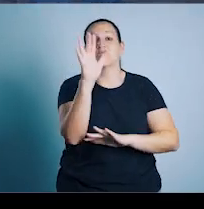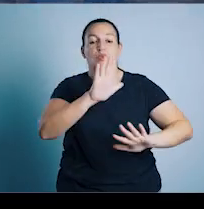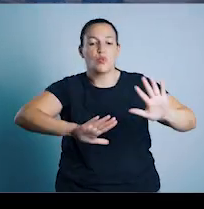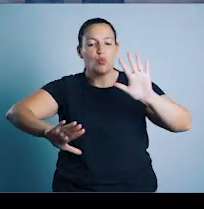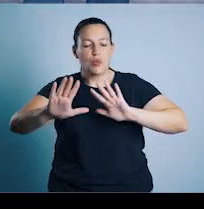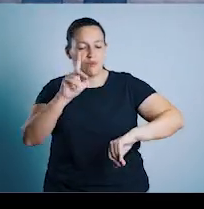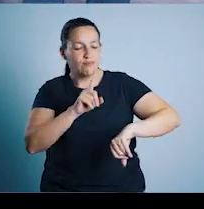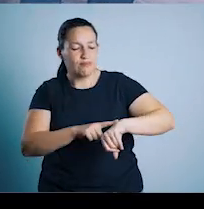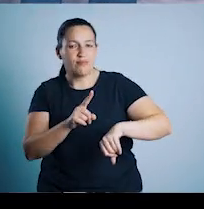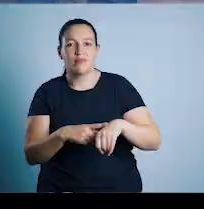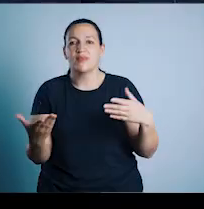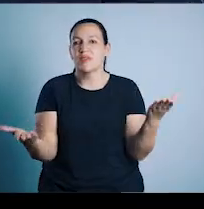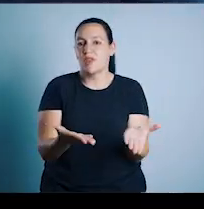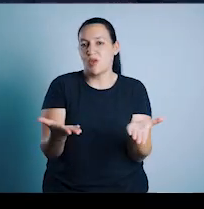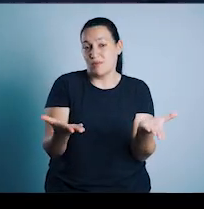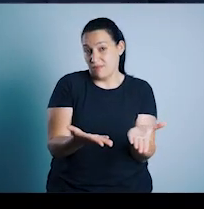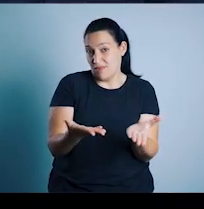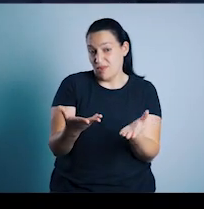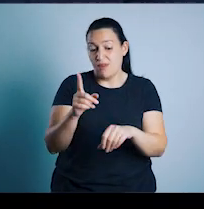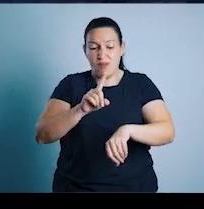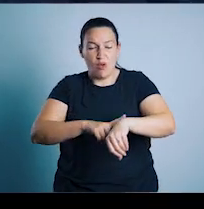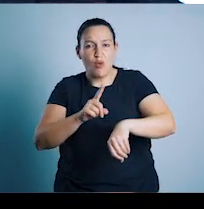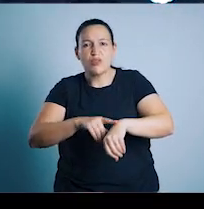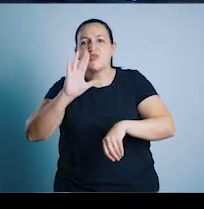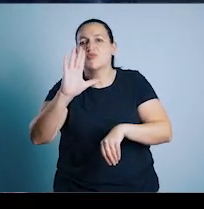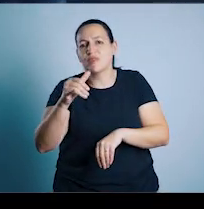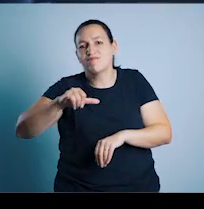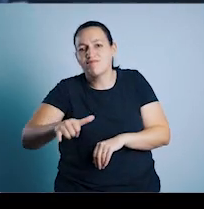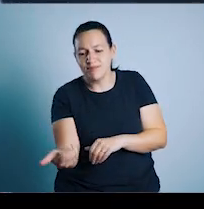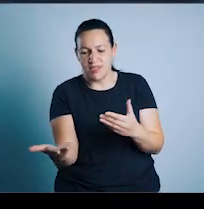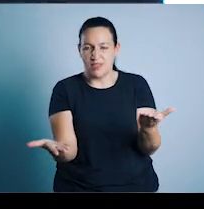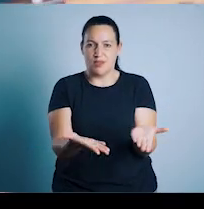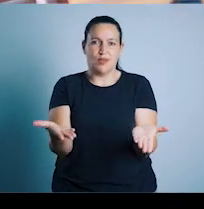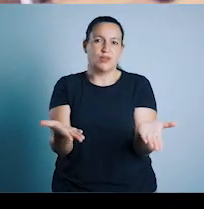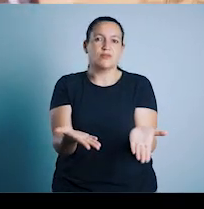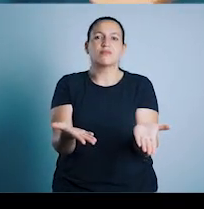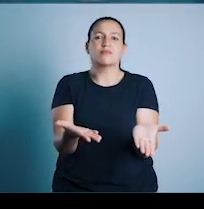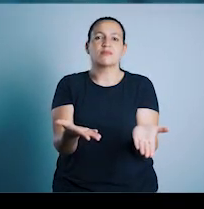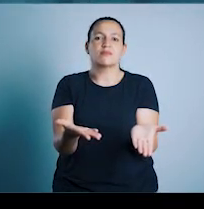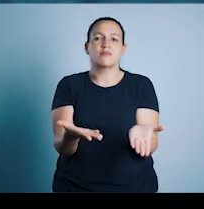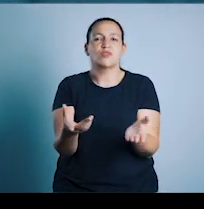tempo é hoje, nossa hora é agora.